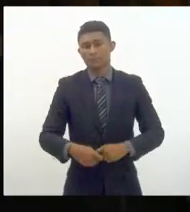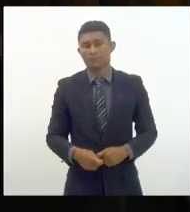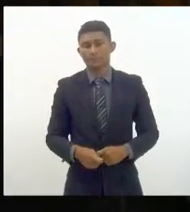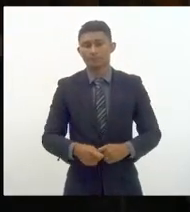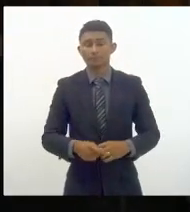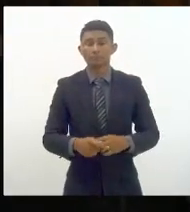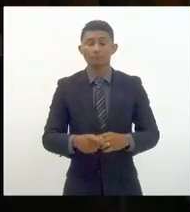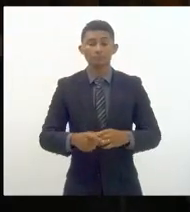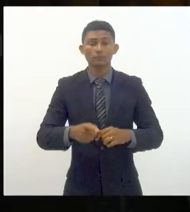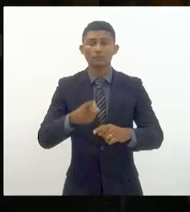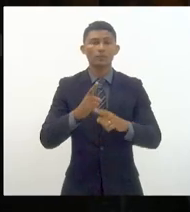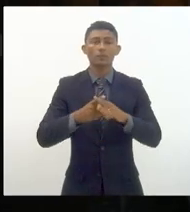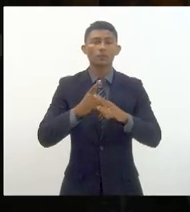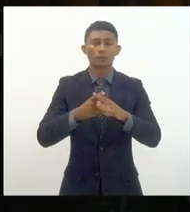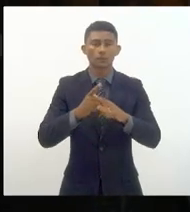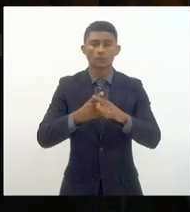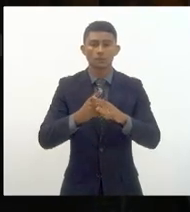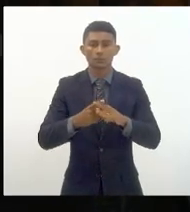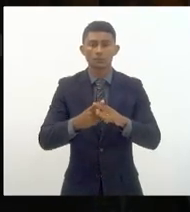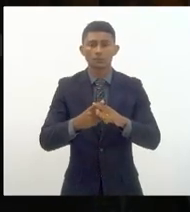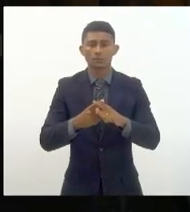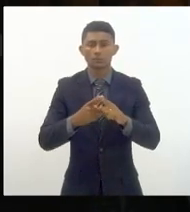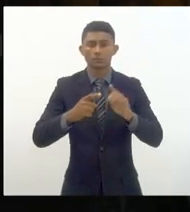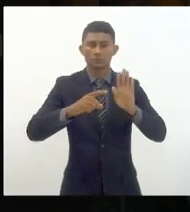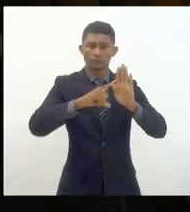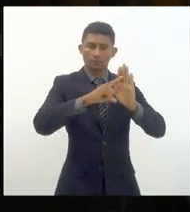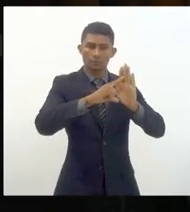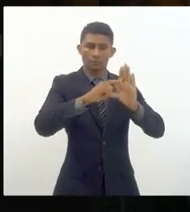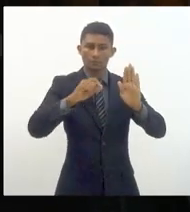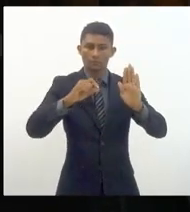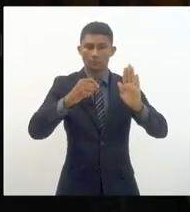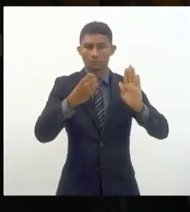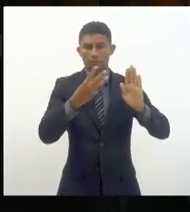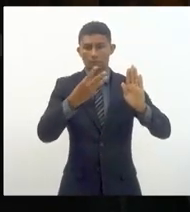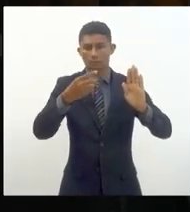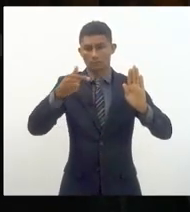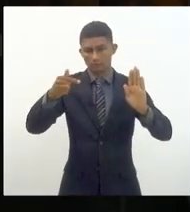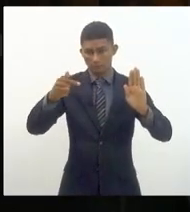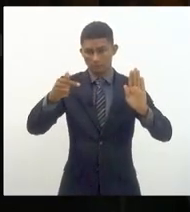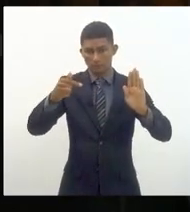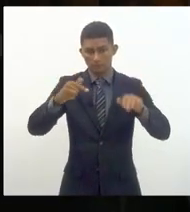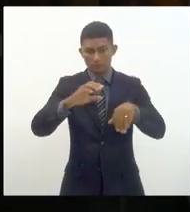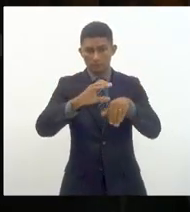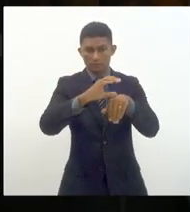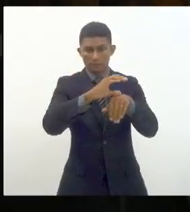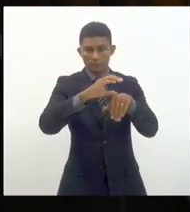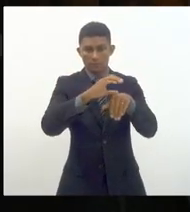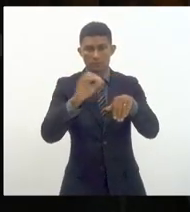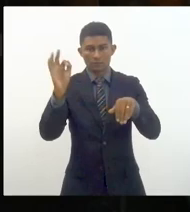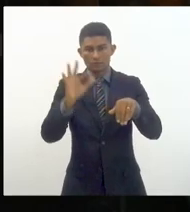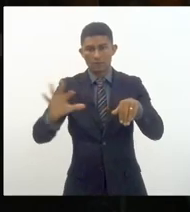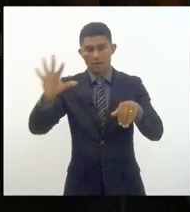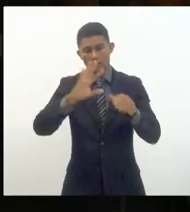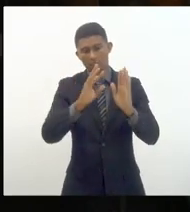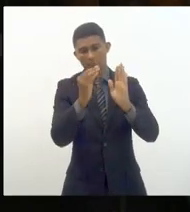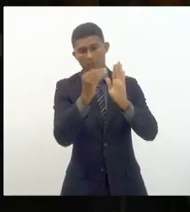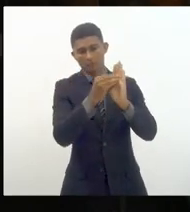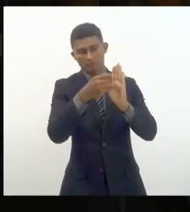porque e o Artigo 37 da Constituição Federal